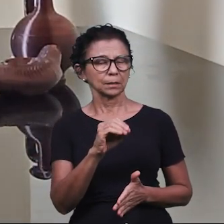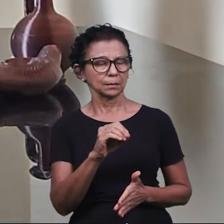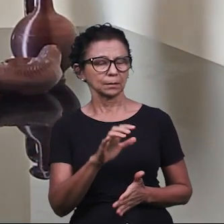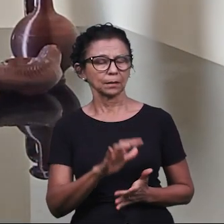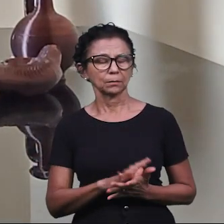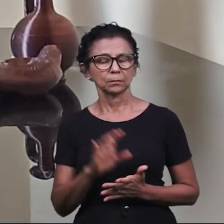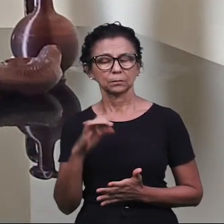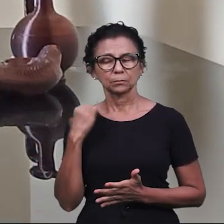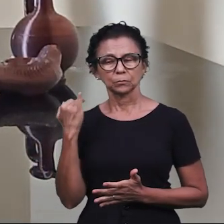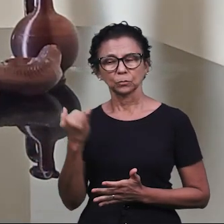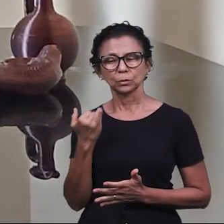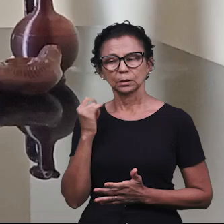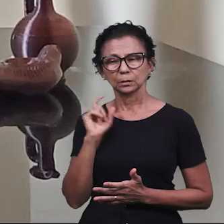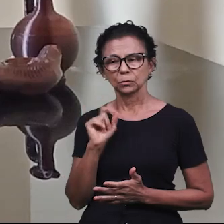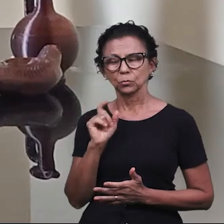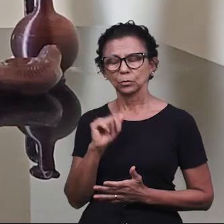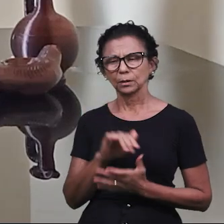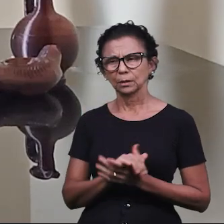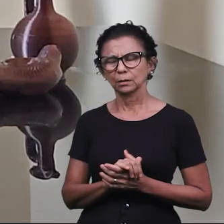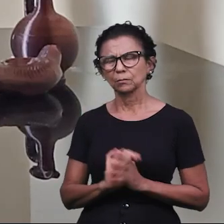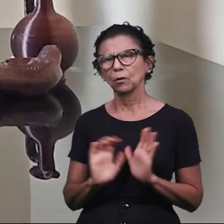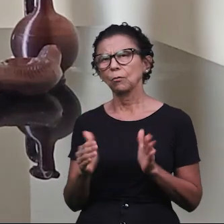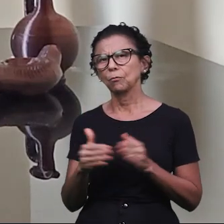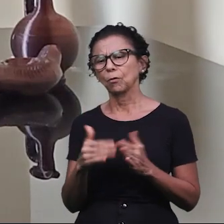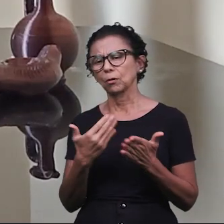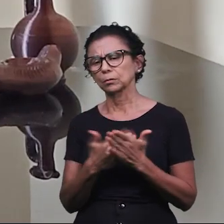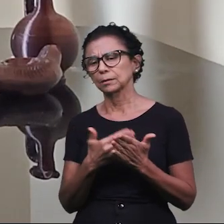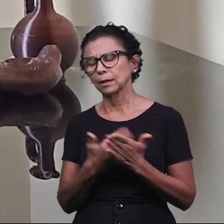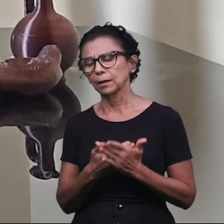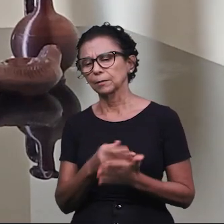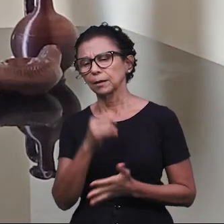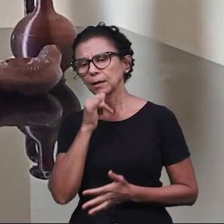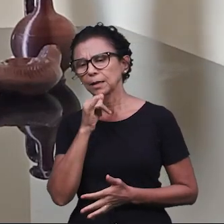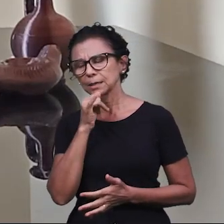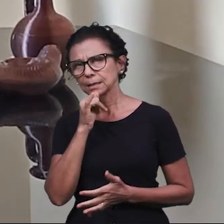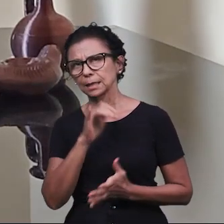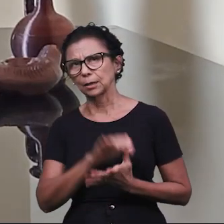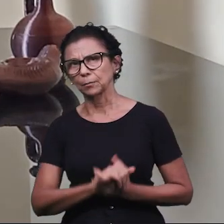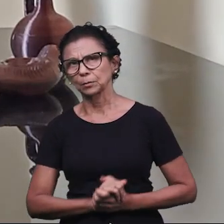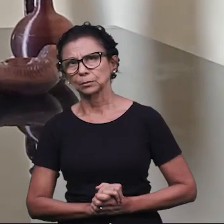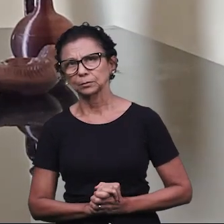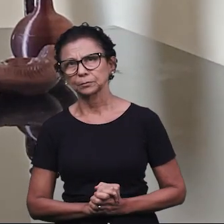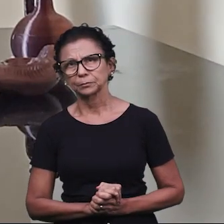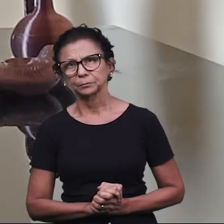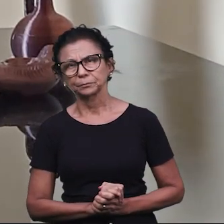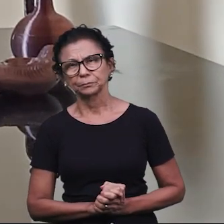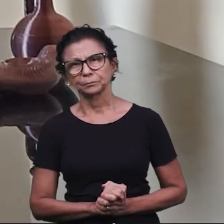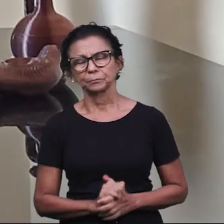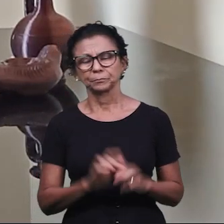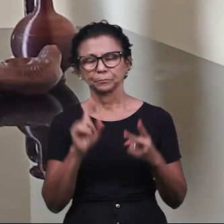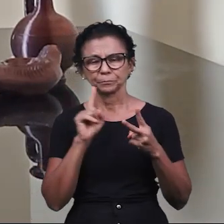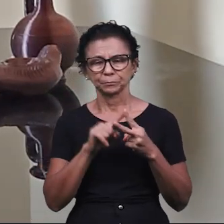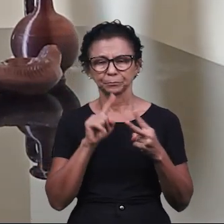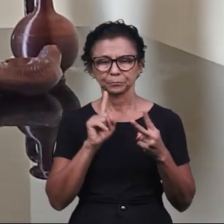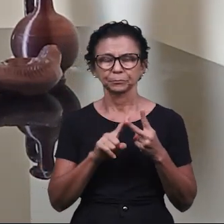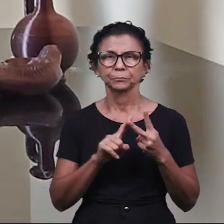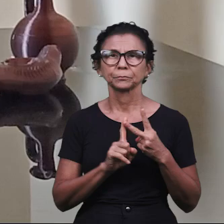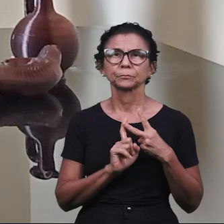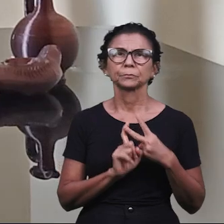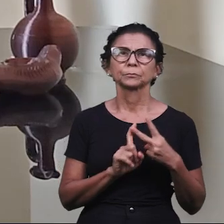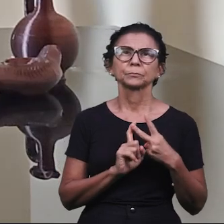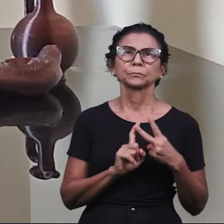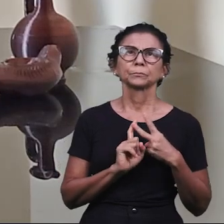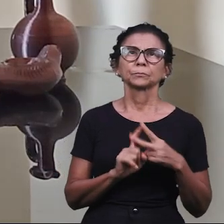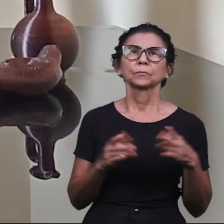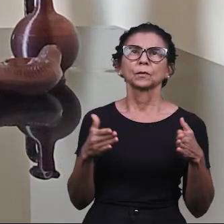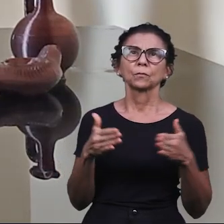gente saber o que a gente quer frisar na aula. Por exemplo, essa aula ela tem 2 pontos focais. O primeiro ponto